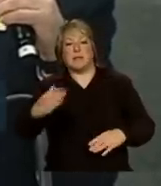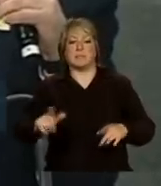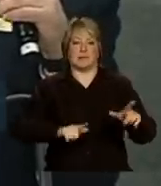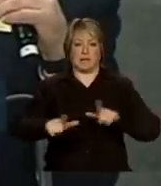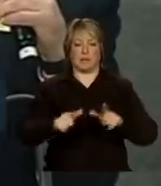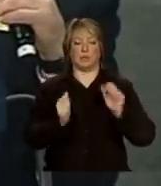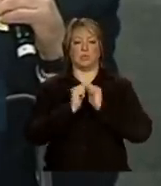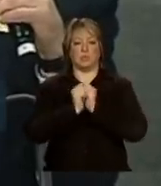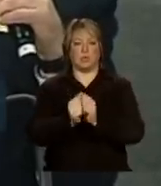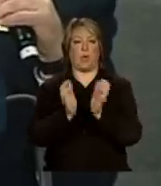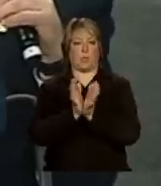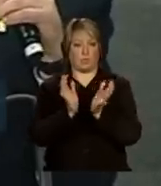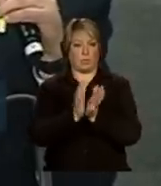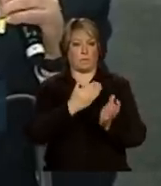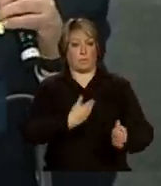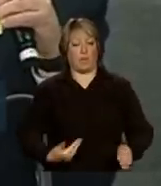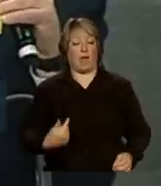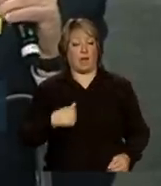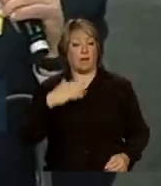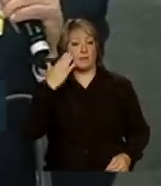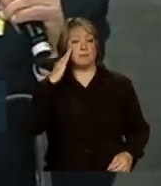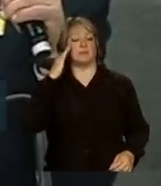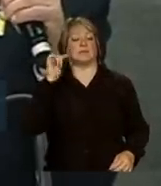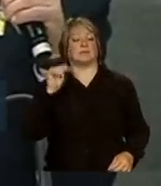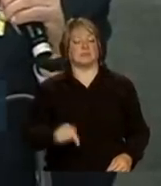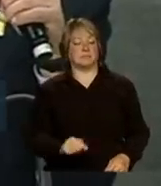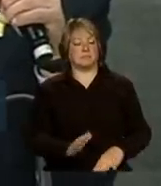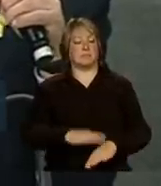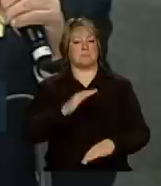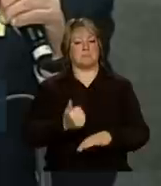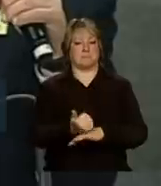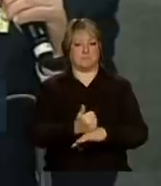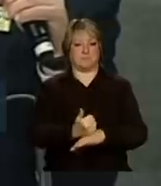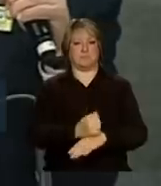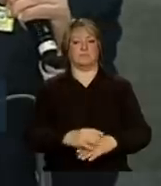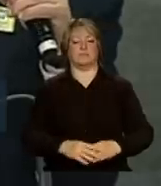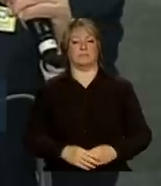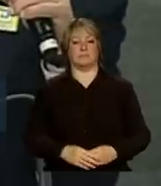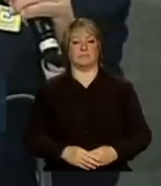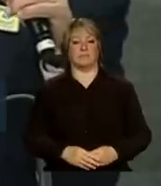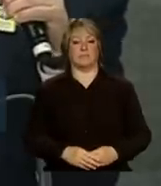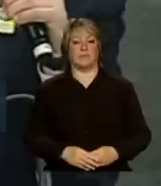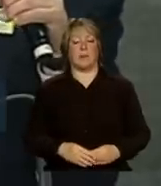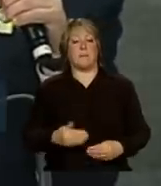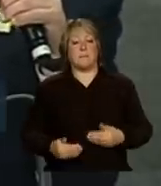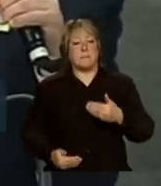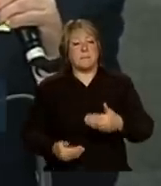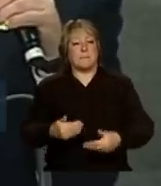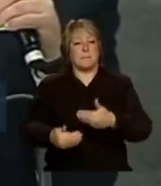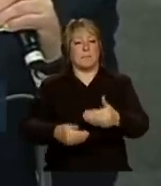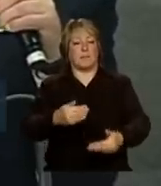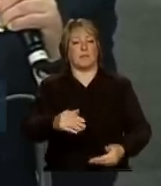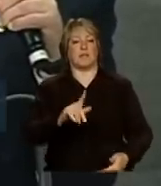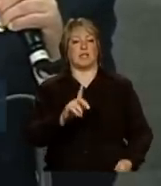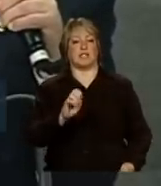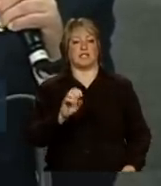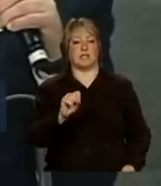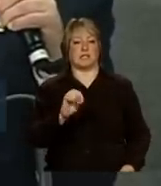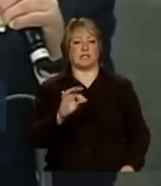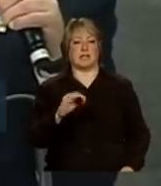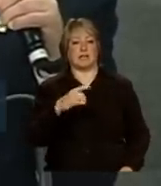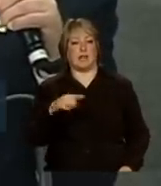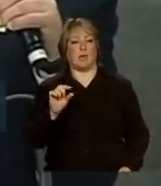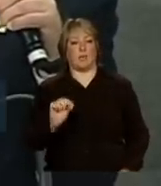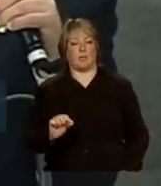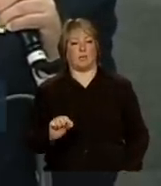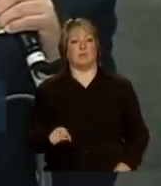juntos ao setor público me fez ressaltar isso mais ainda processos gestão são